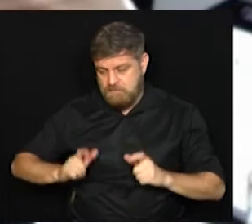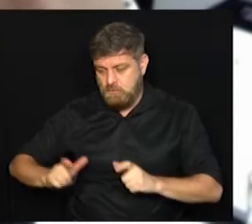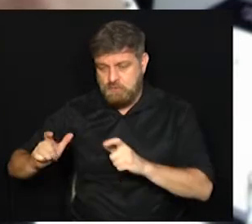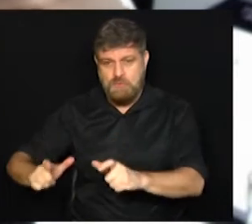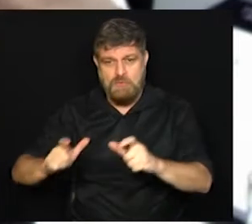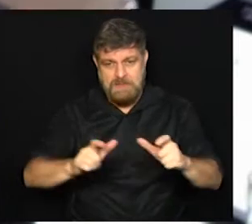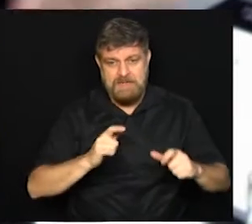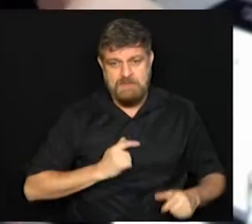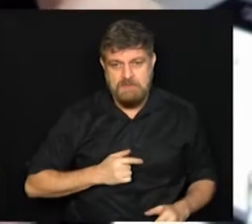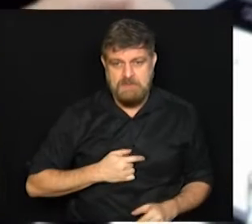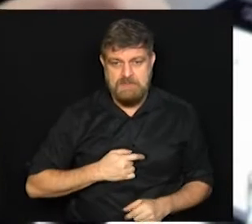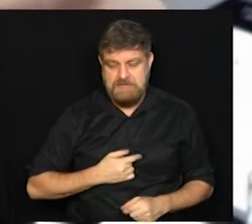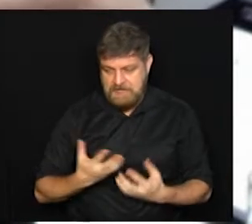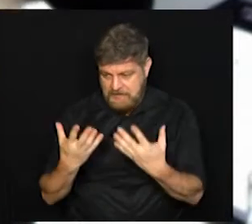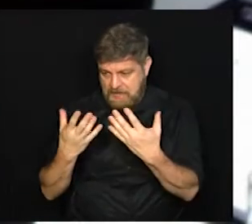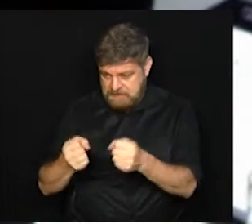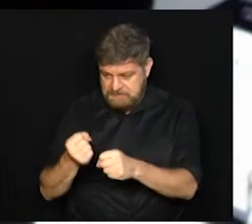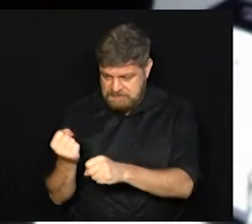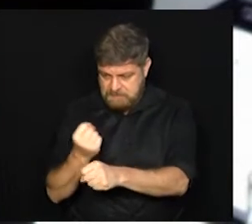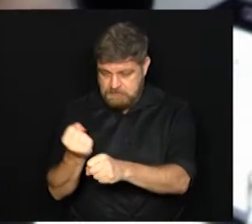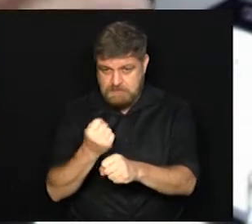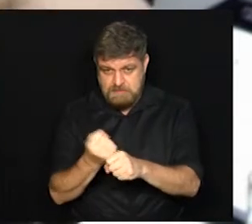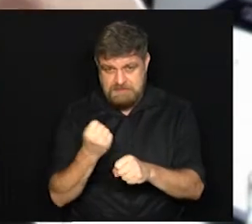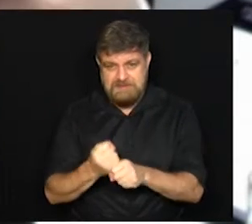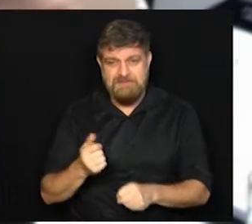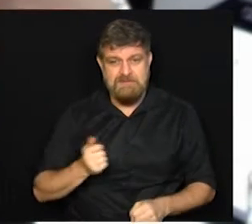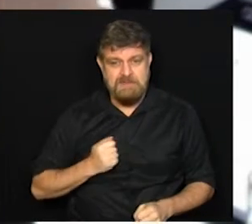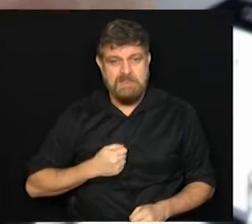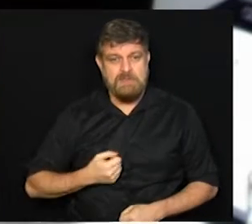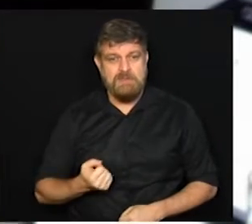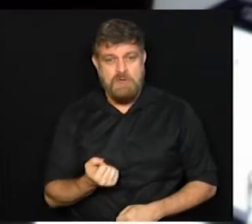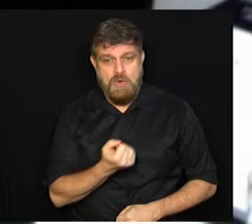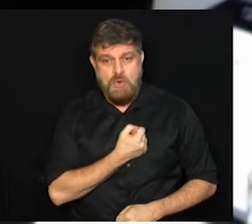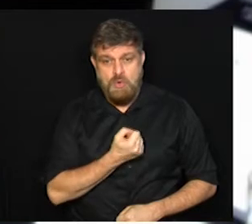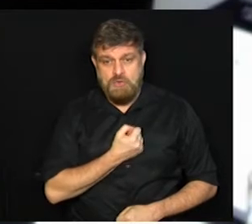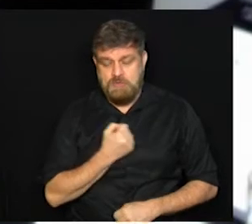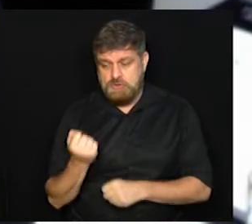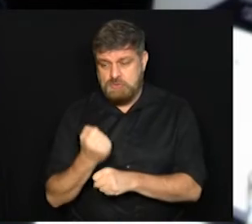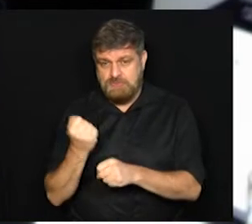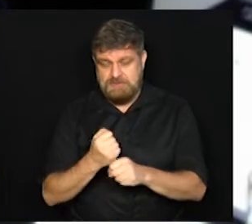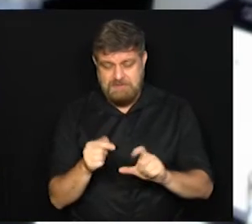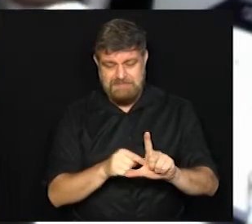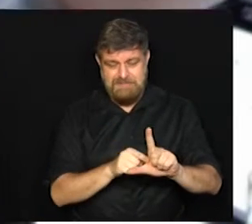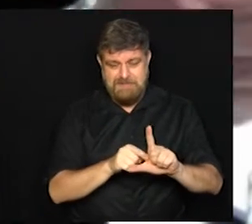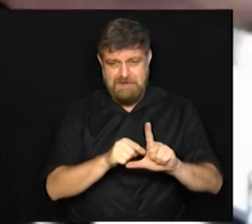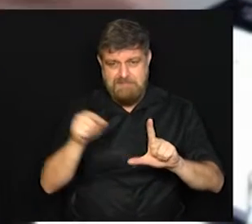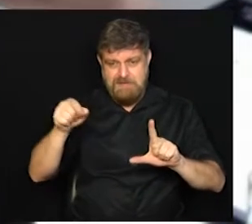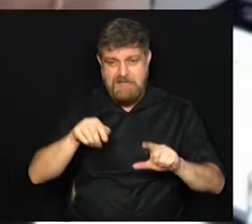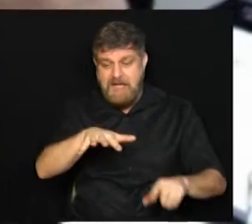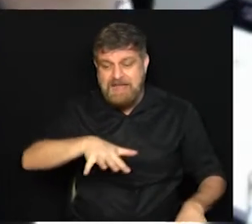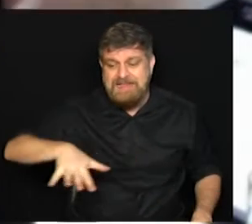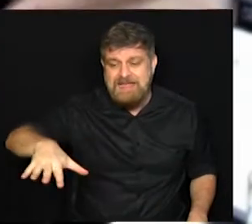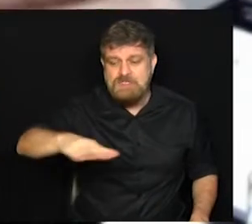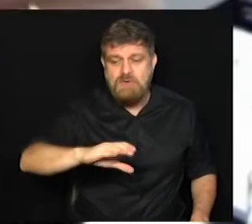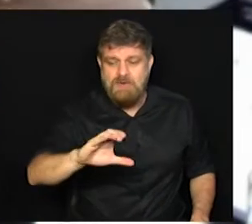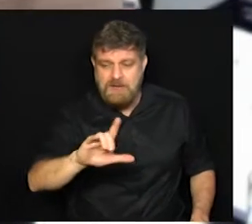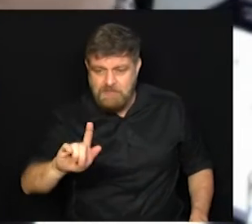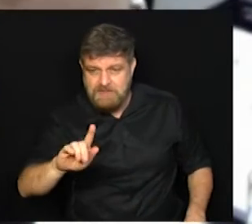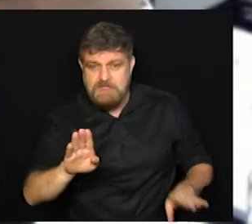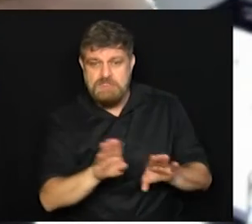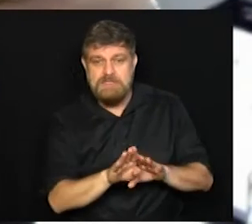nós aprovamos empreendimentos, tem crescido muito os empreendimentos na região do Campo Grande, do Ouro